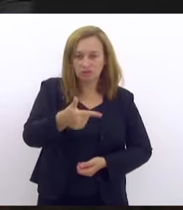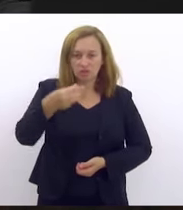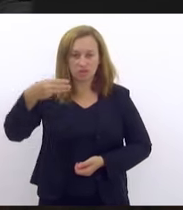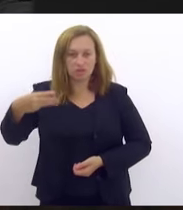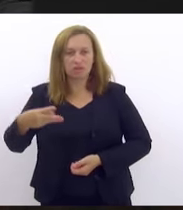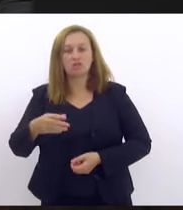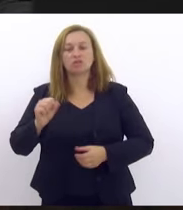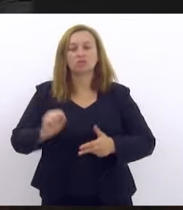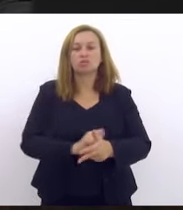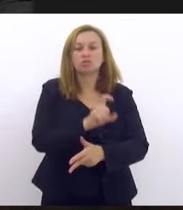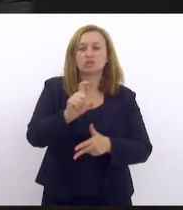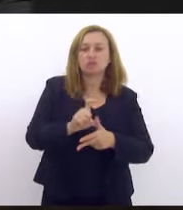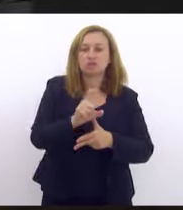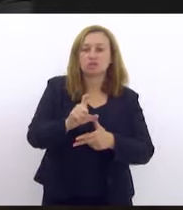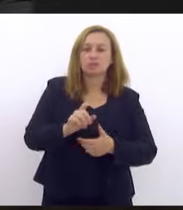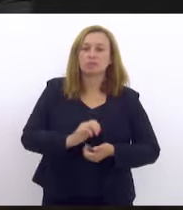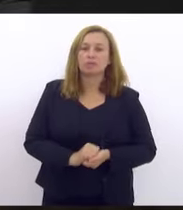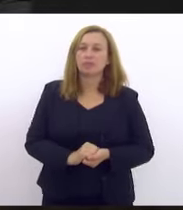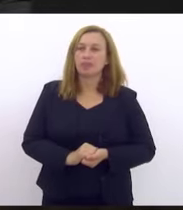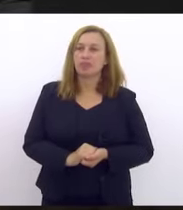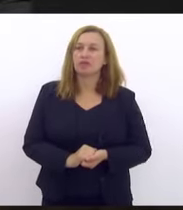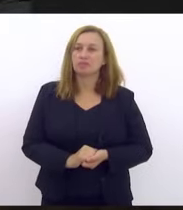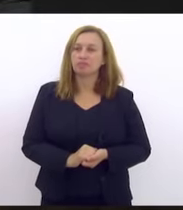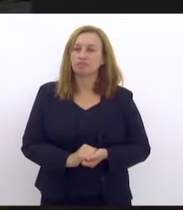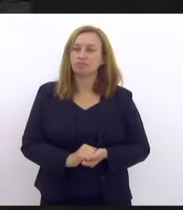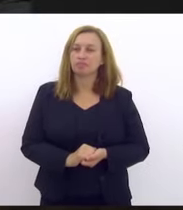Executivo. Mensagem.